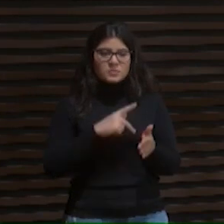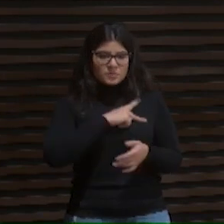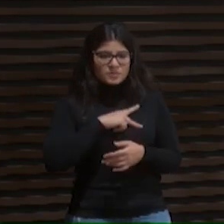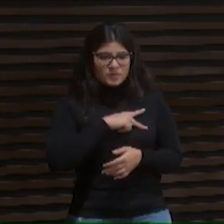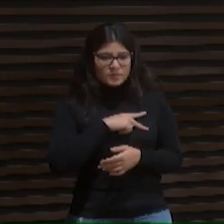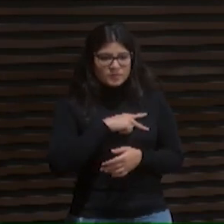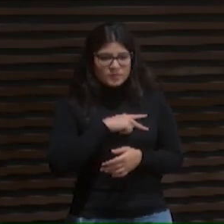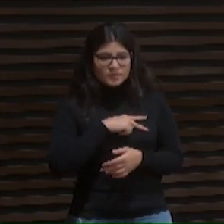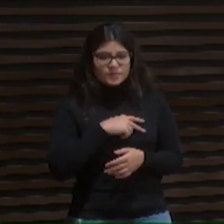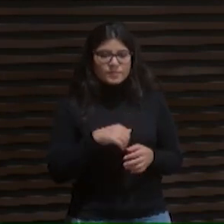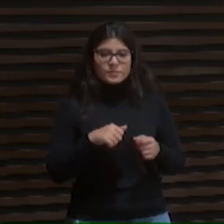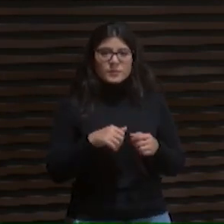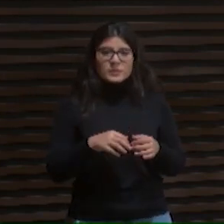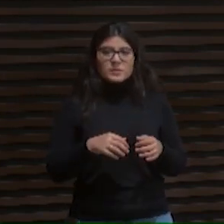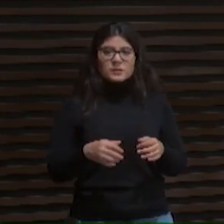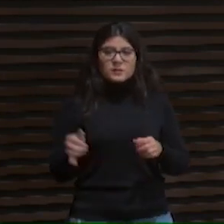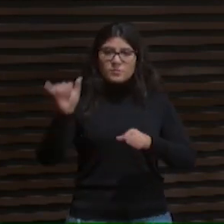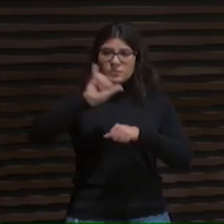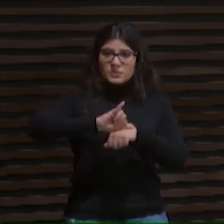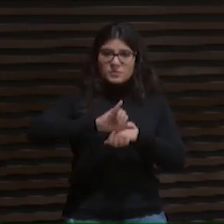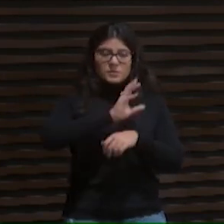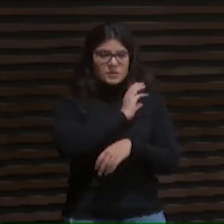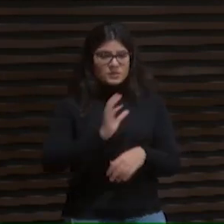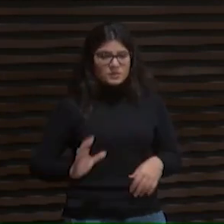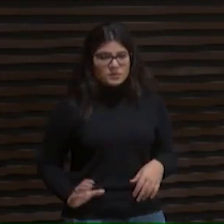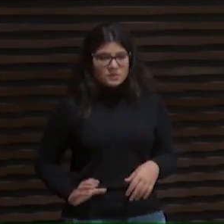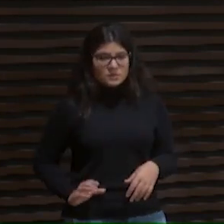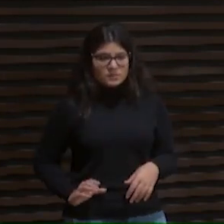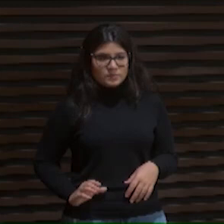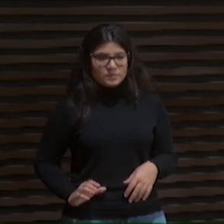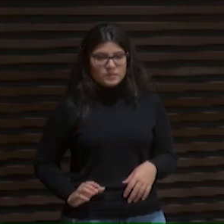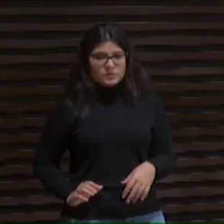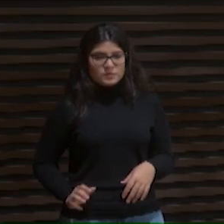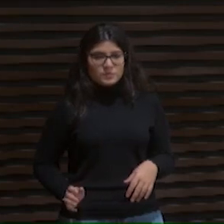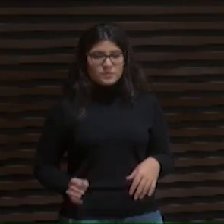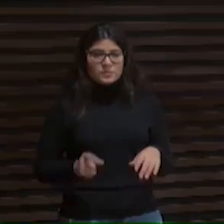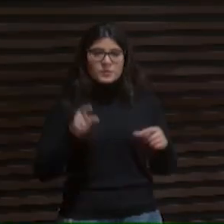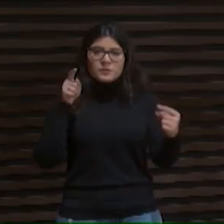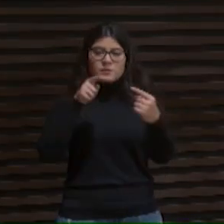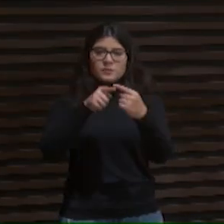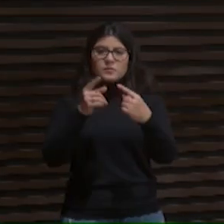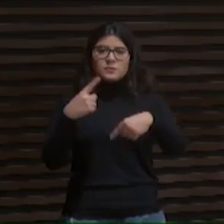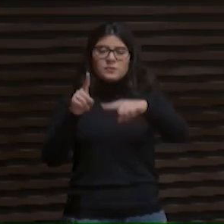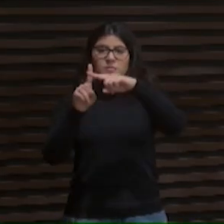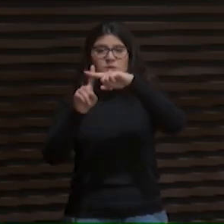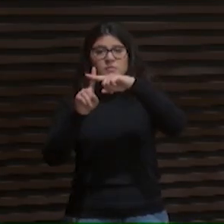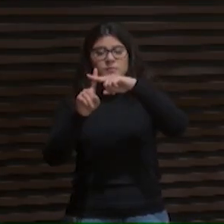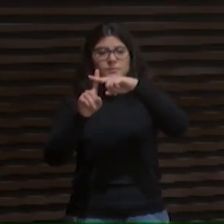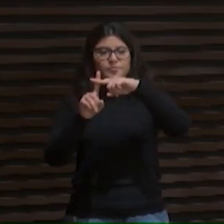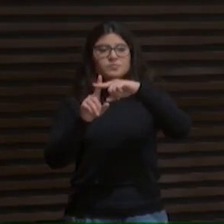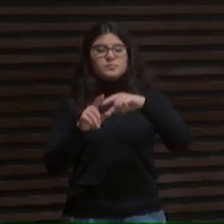é cristocêntrica e não foge uma vírgula da cruz. E mais do que isso, além